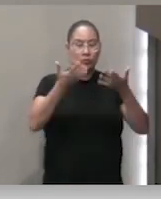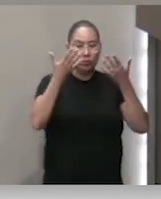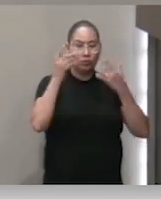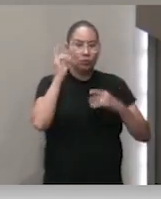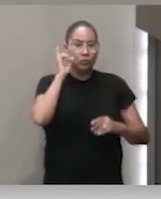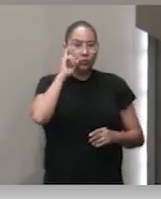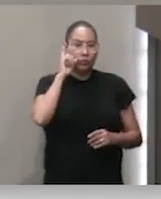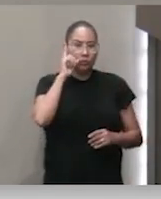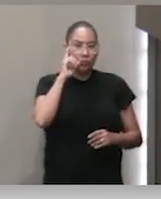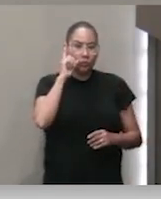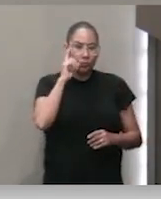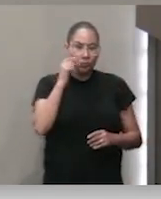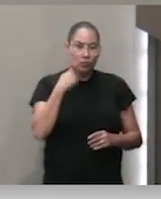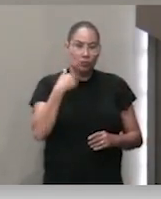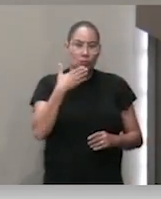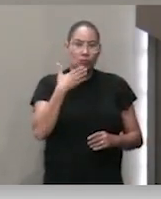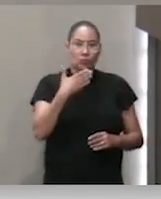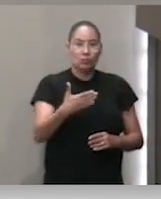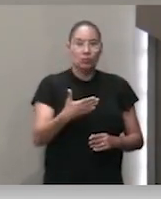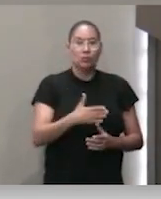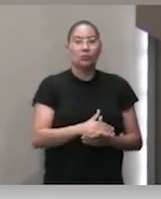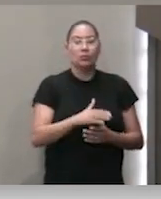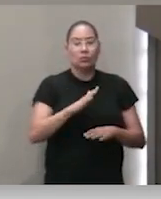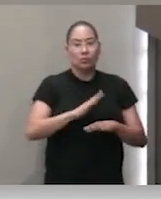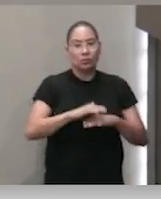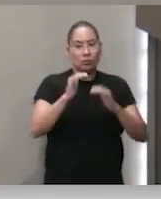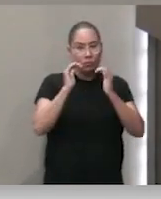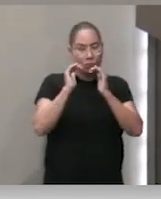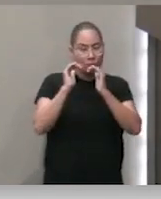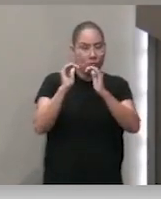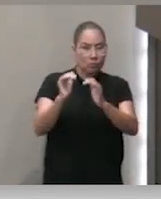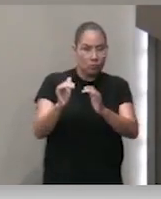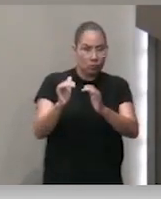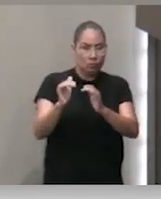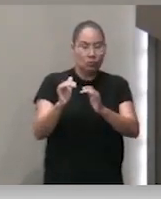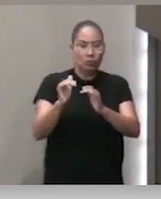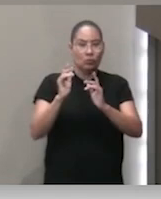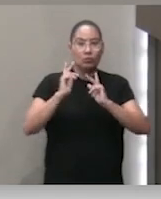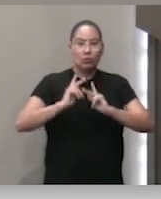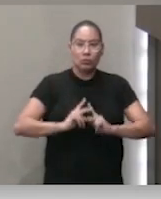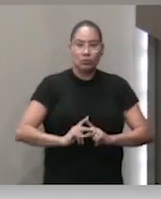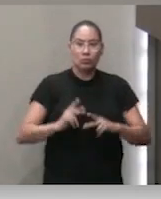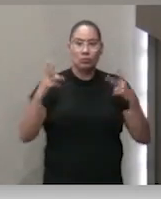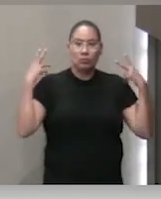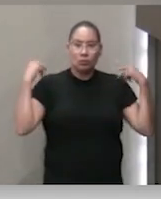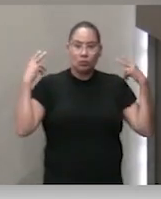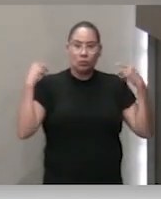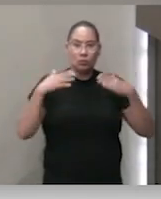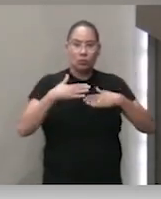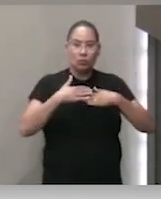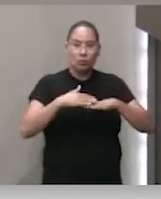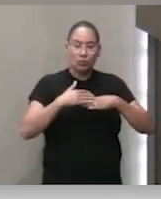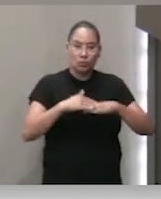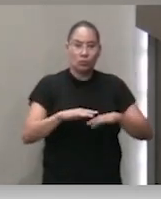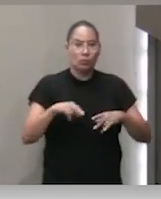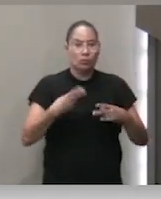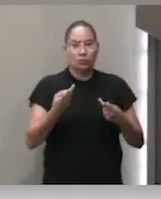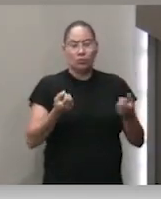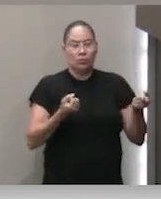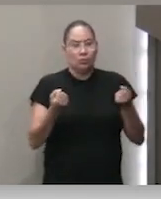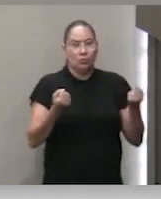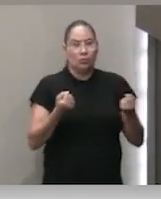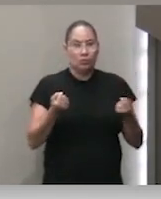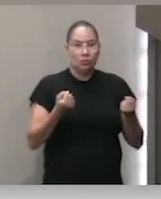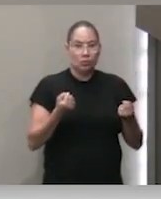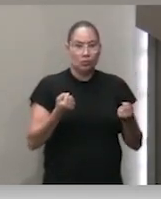altura. Então, o que eu peço é mais respeito, mais consideração para esses motoristas de caminhão, ou que seja de carro,